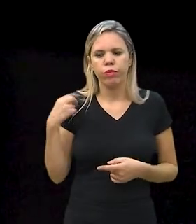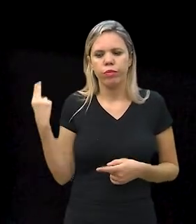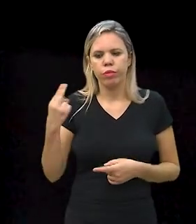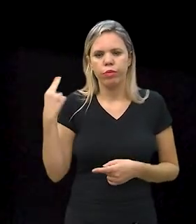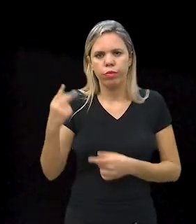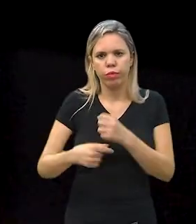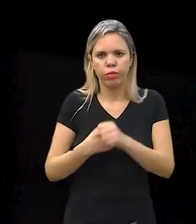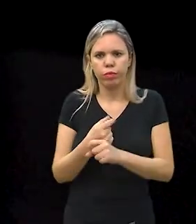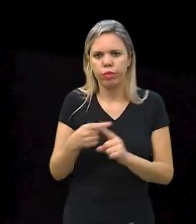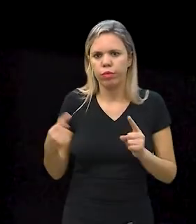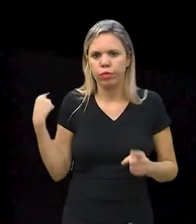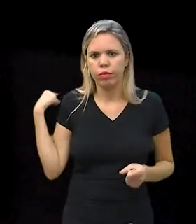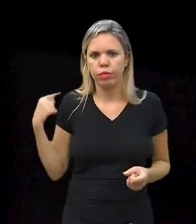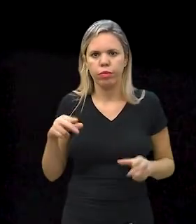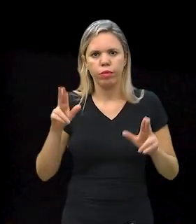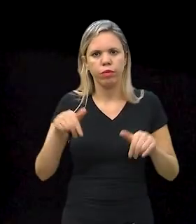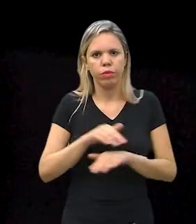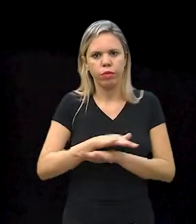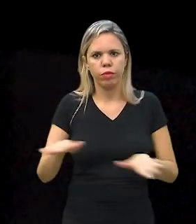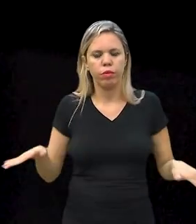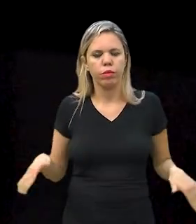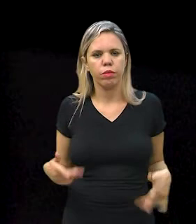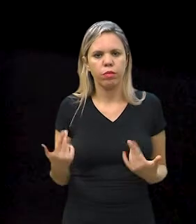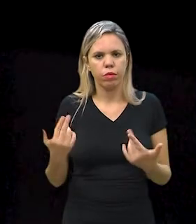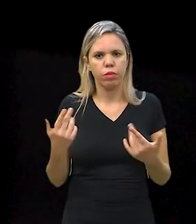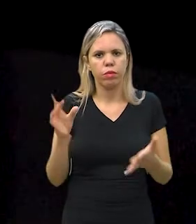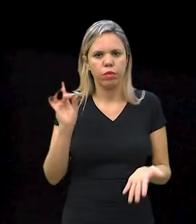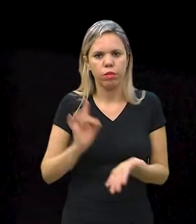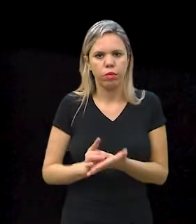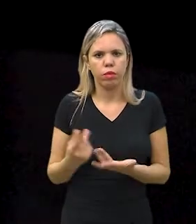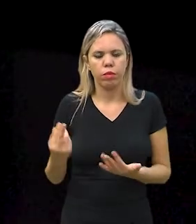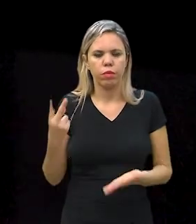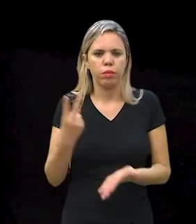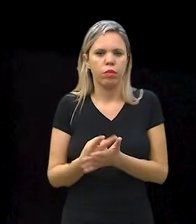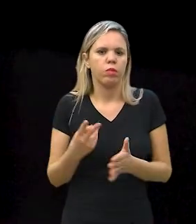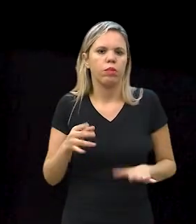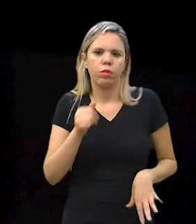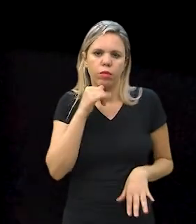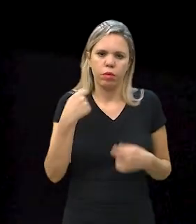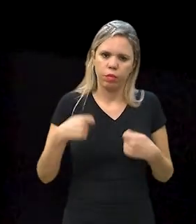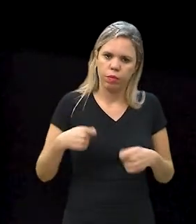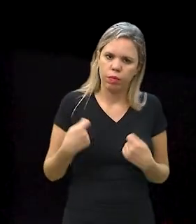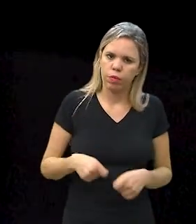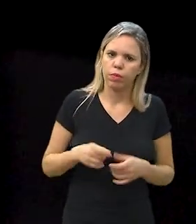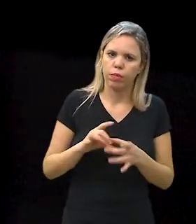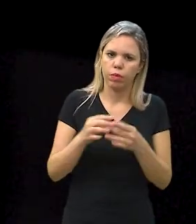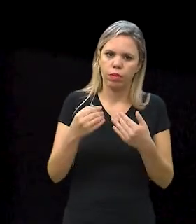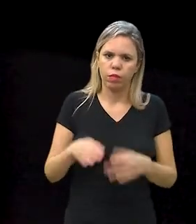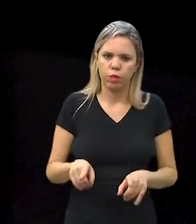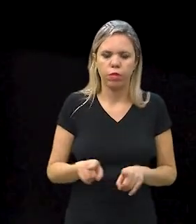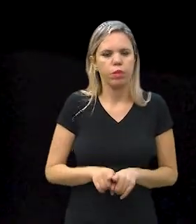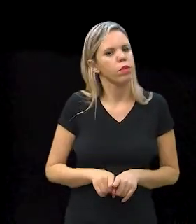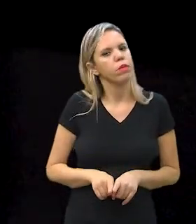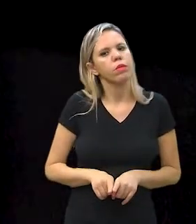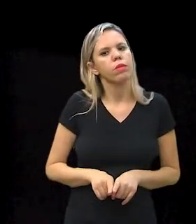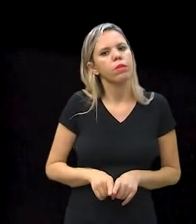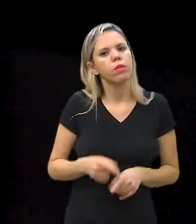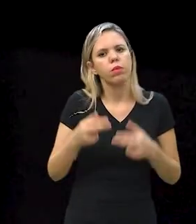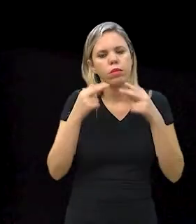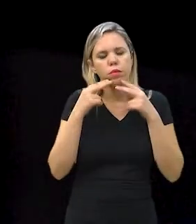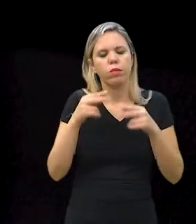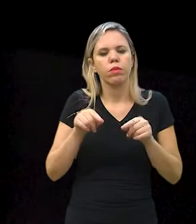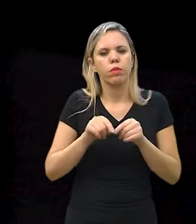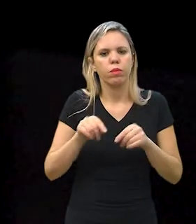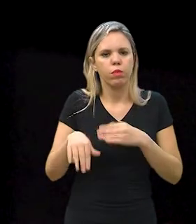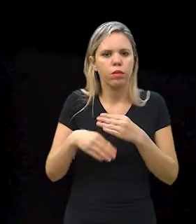aquilo que foi um ano e meio atrás nunca mais será exatamente a mesma coisa. Eu preciso me permitir a